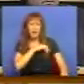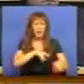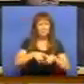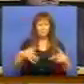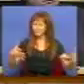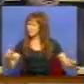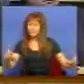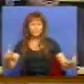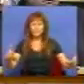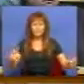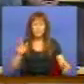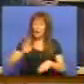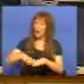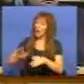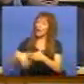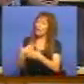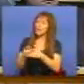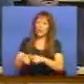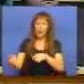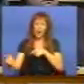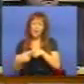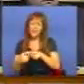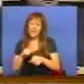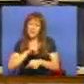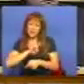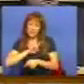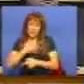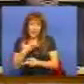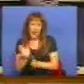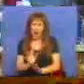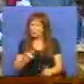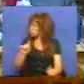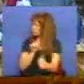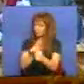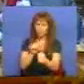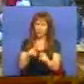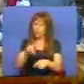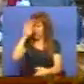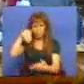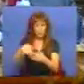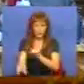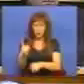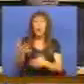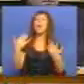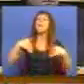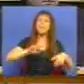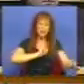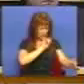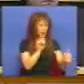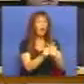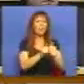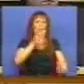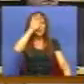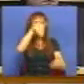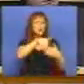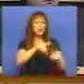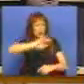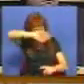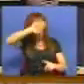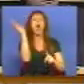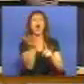derivando de interesses particulares, não acompanharemos essa solução, mas acompanhamos uma solução